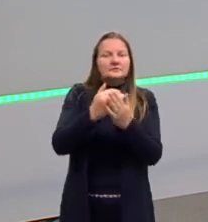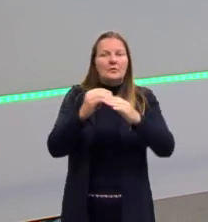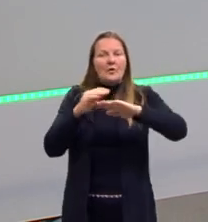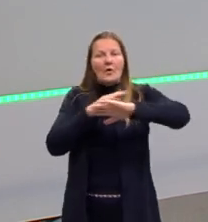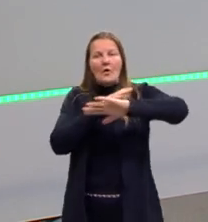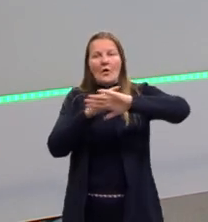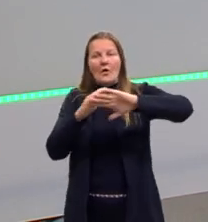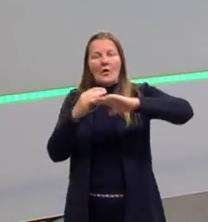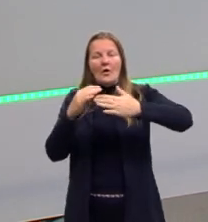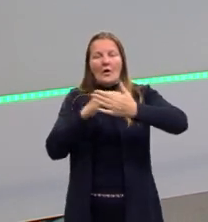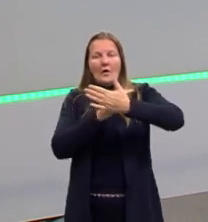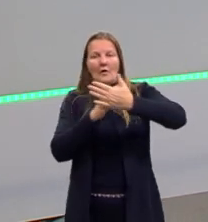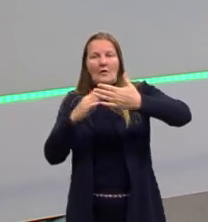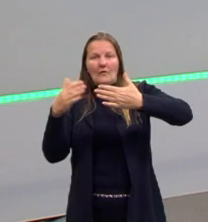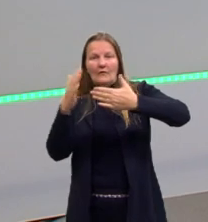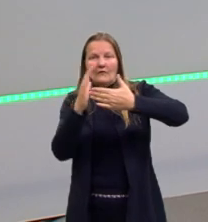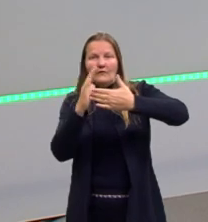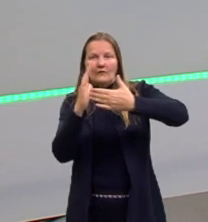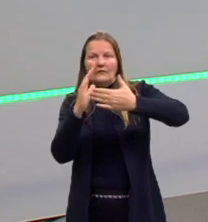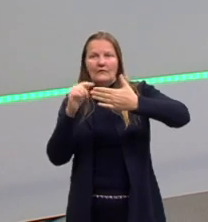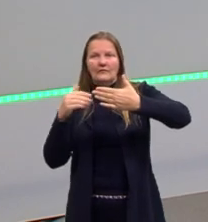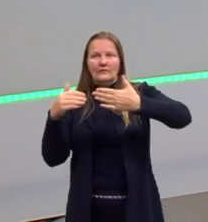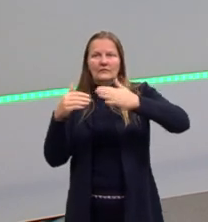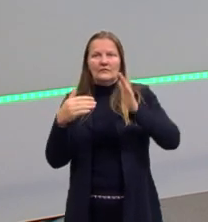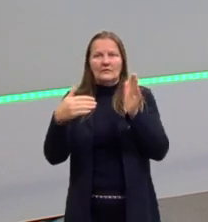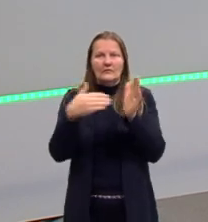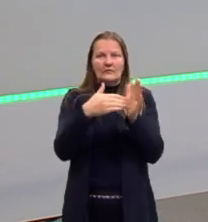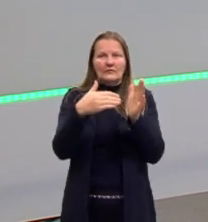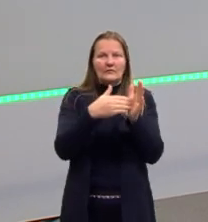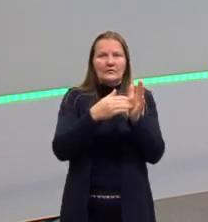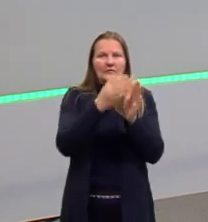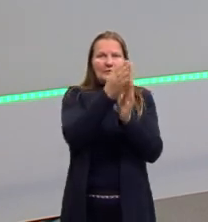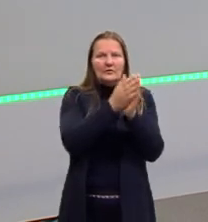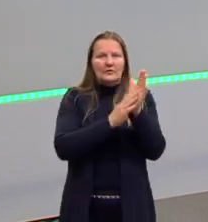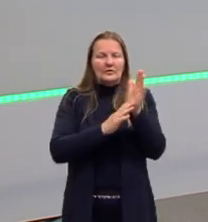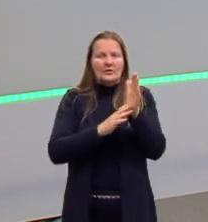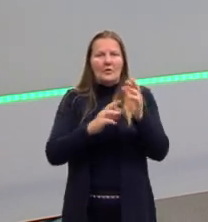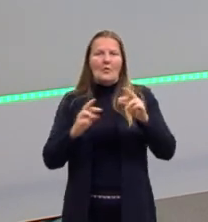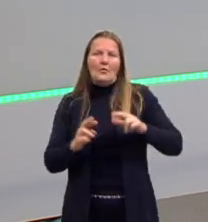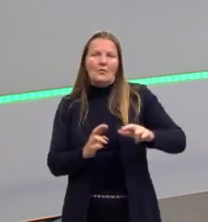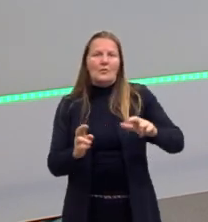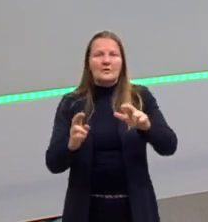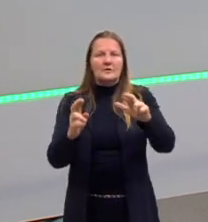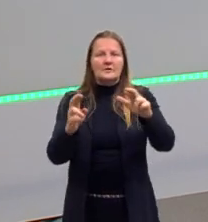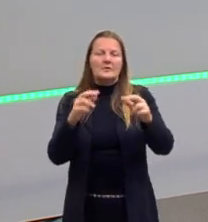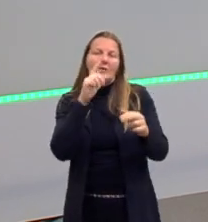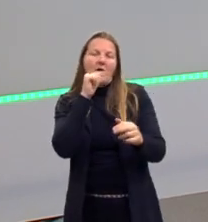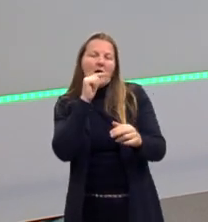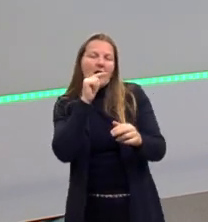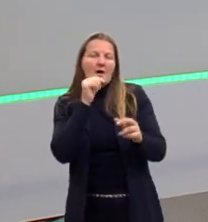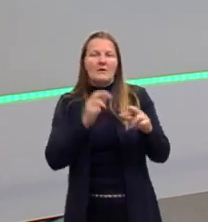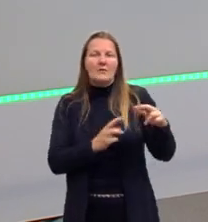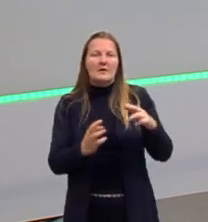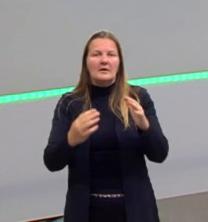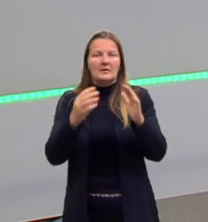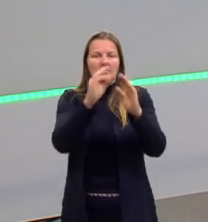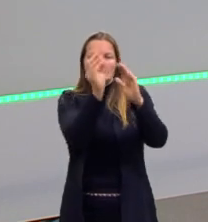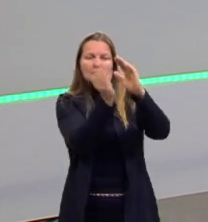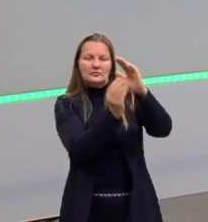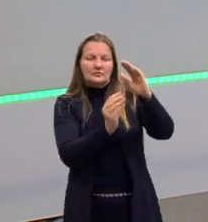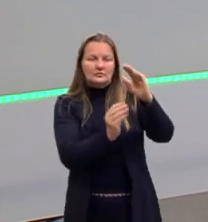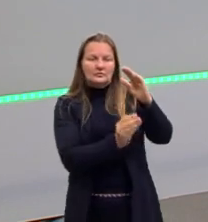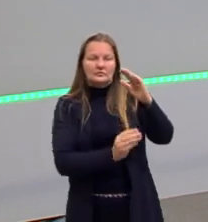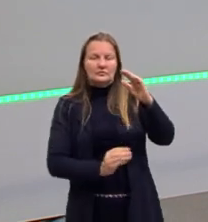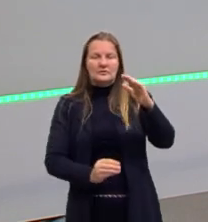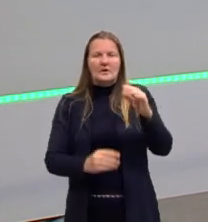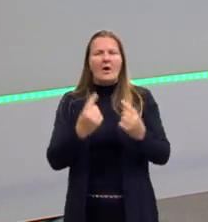fronteira a gente vai seguir alguma questão aí é geográfica um uma água não é um rio Córrego